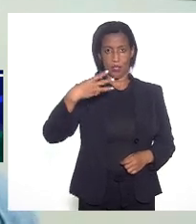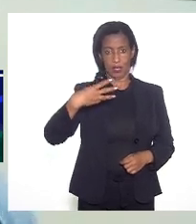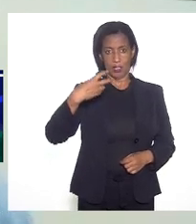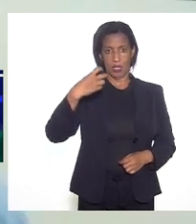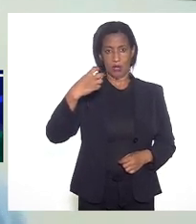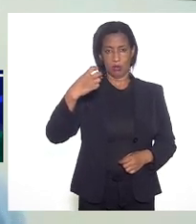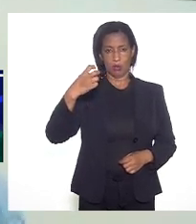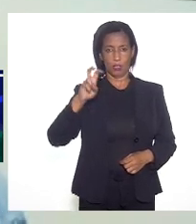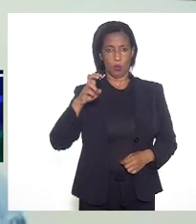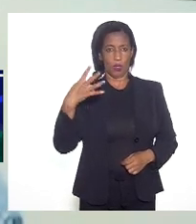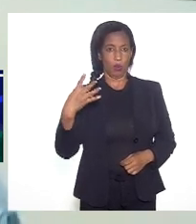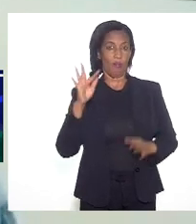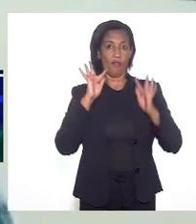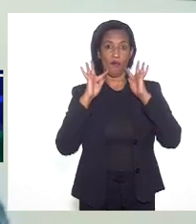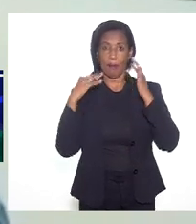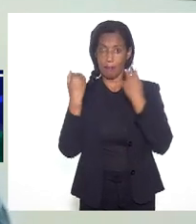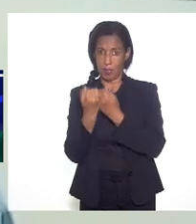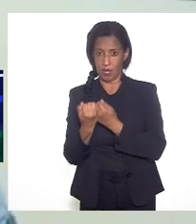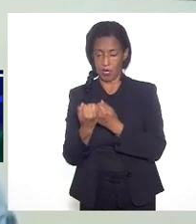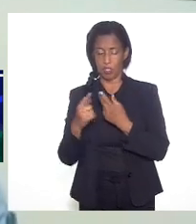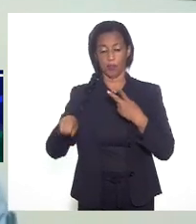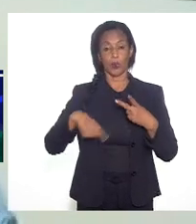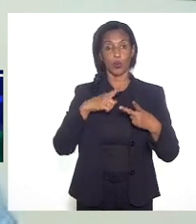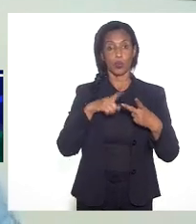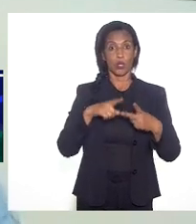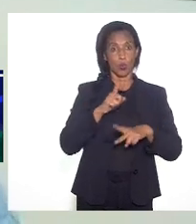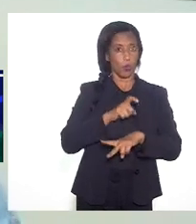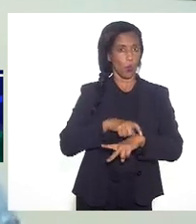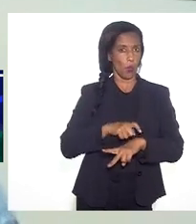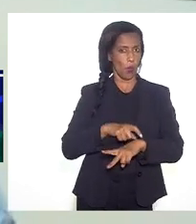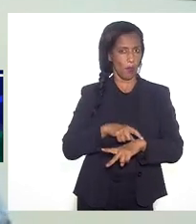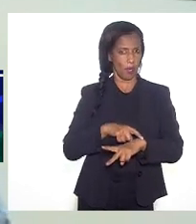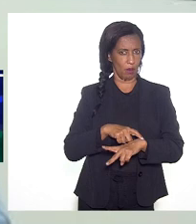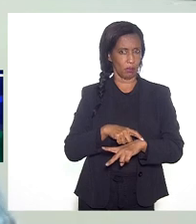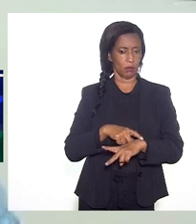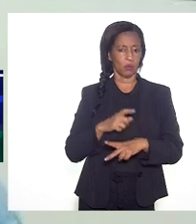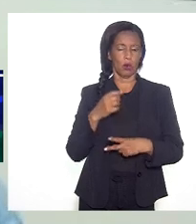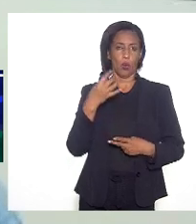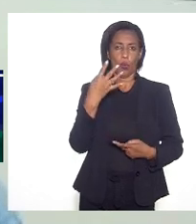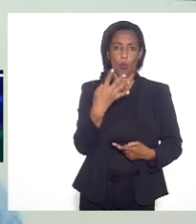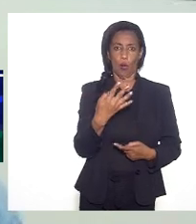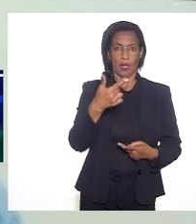19.354 famílias. E, num segundo momento, iriam ser atendidas